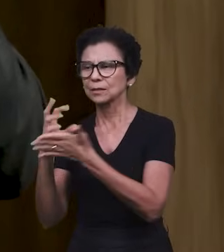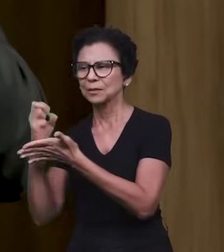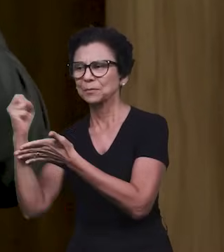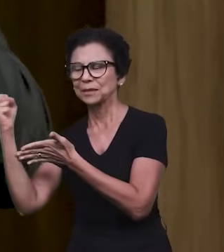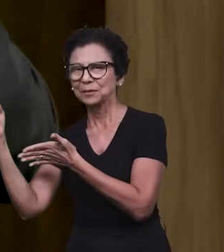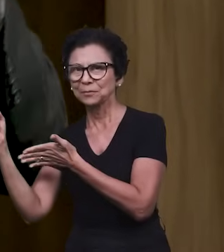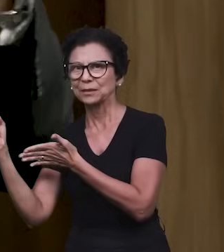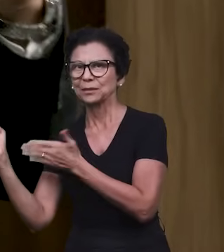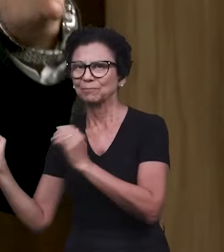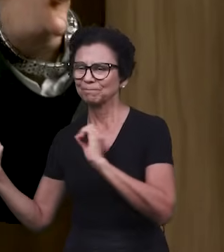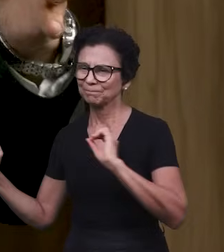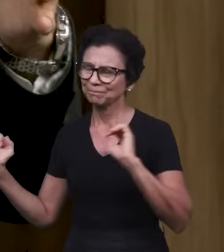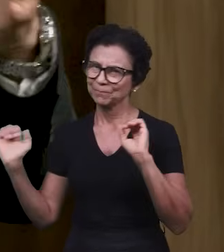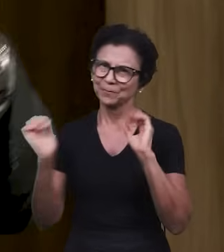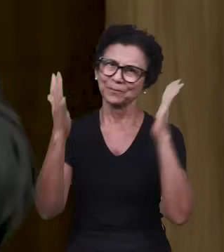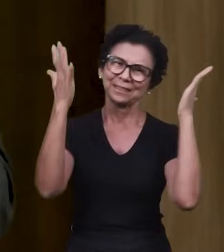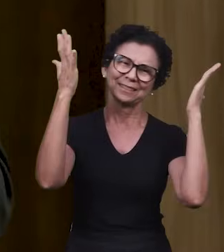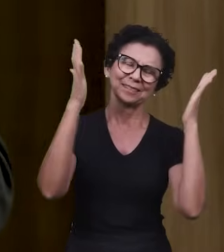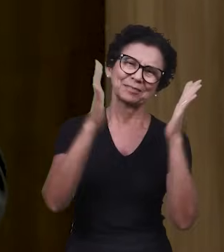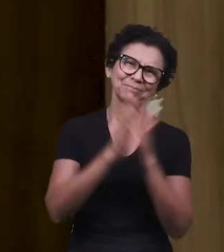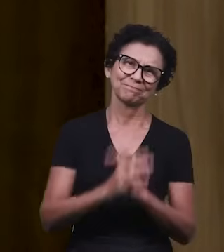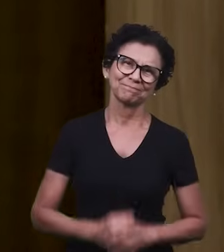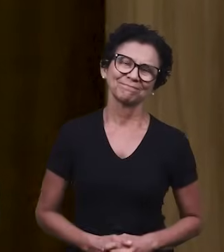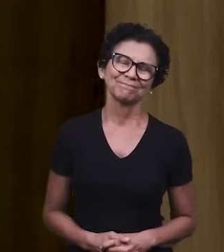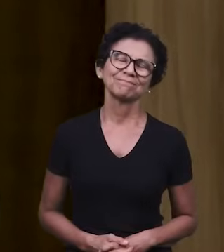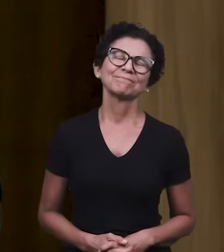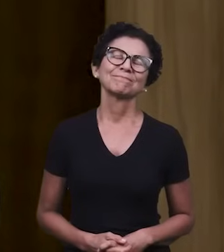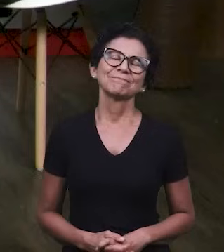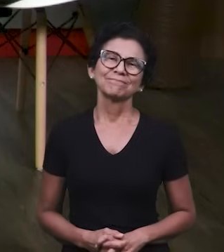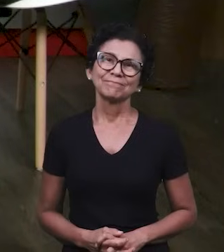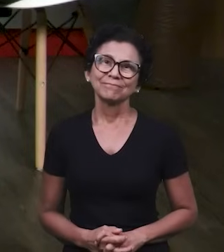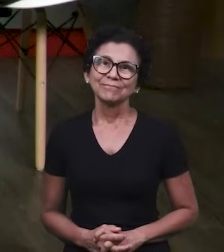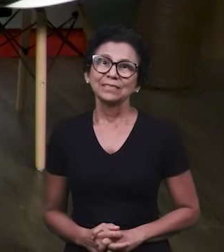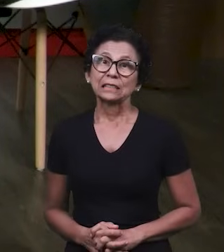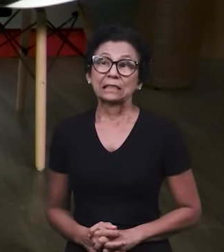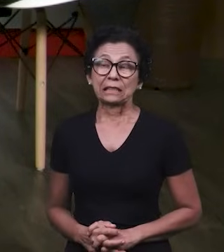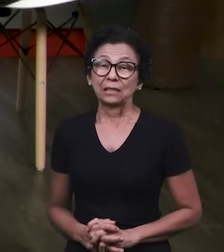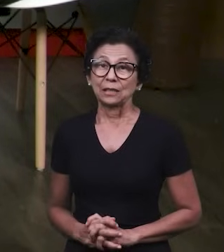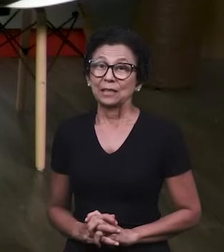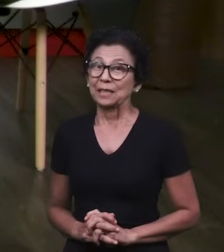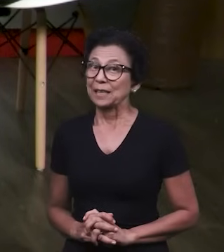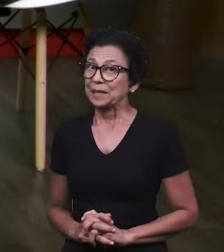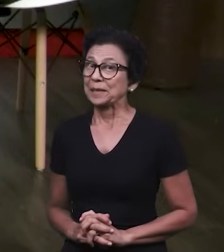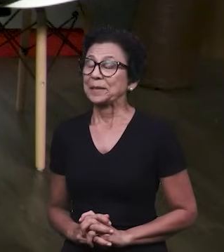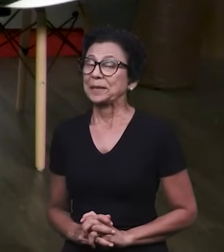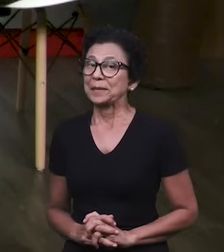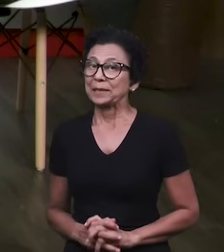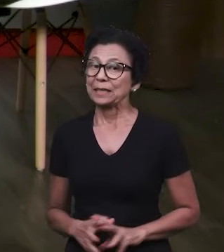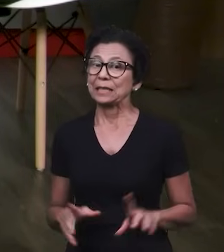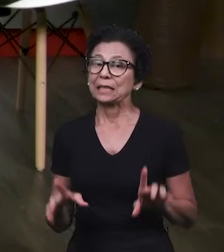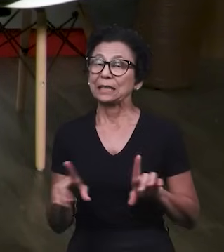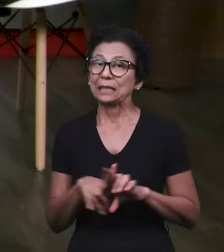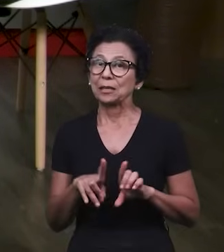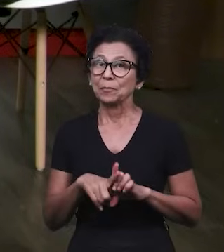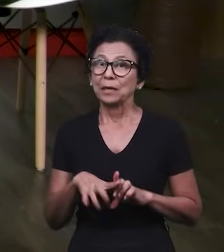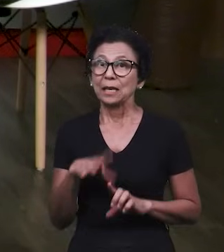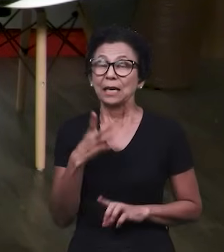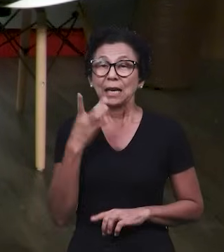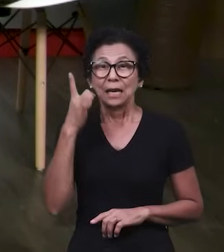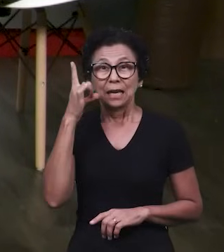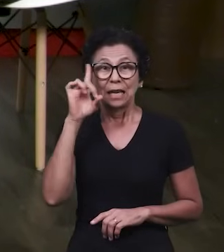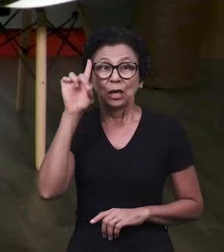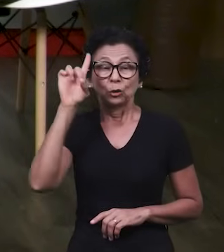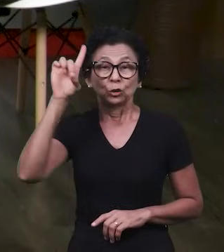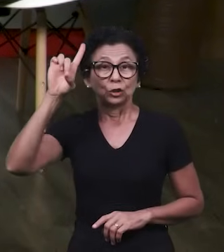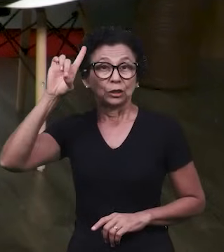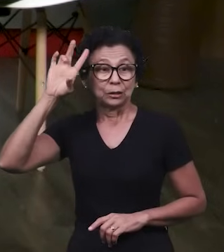está se preparando para essa grande festa. É o grande e, ao mesmo tempo, terrível dia do Senhor, né? Porque a Bíblia diz, é o grande e terrível dia do